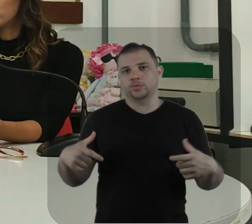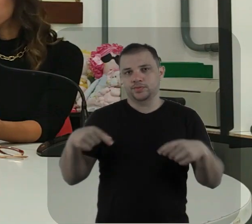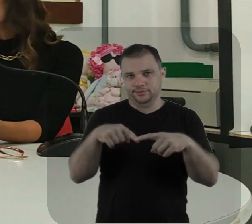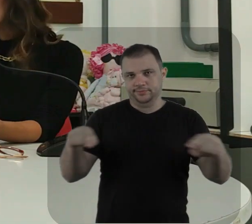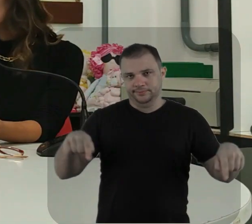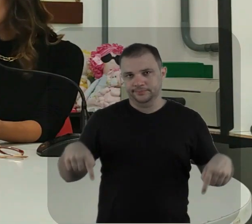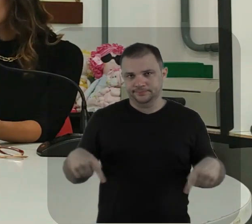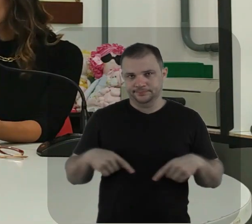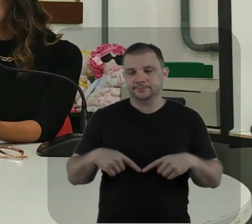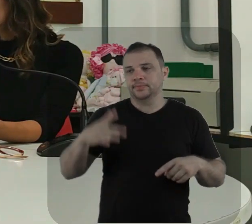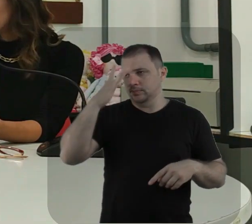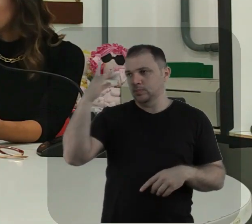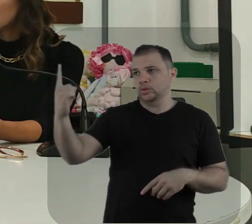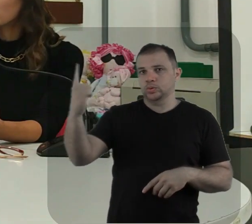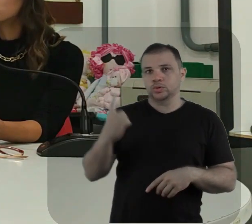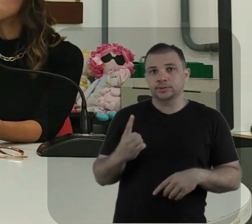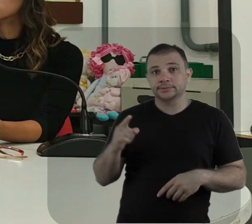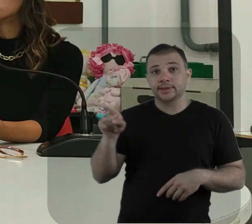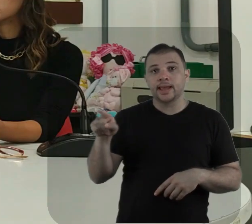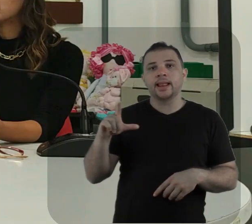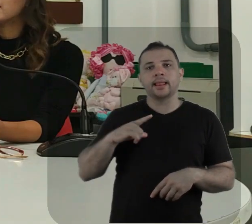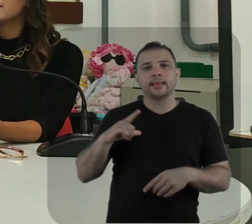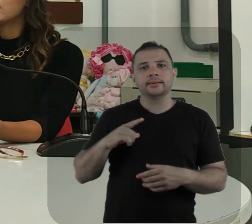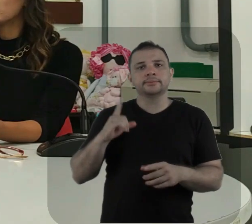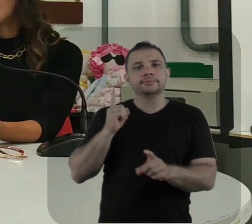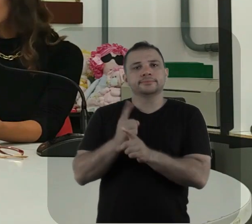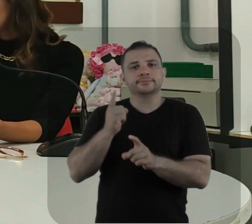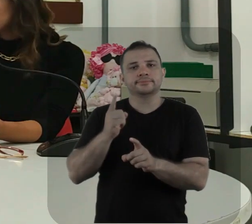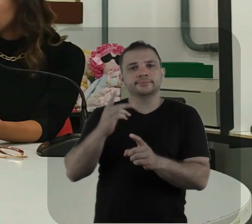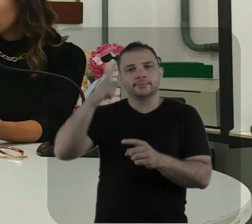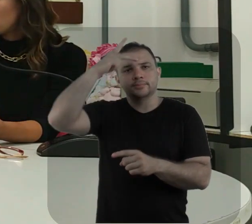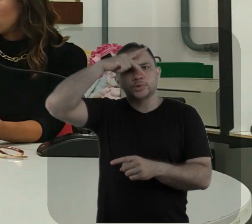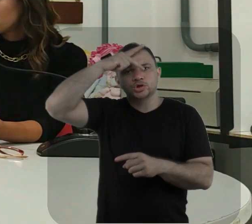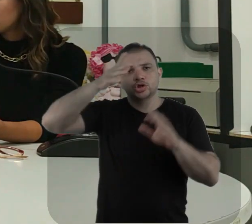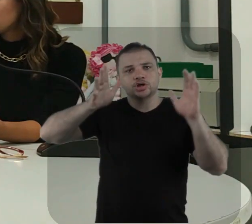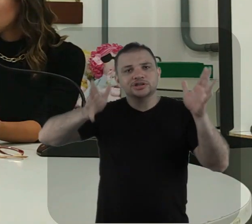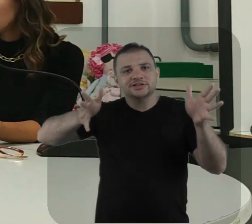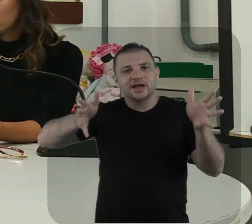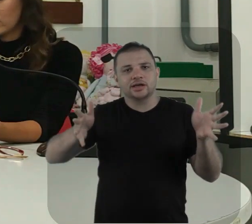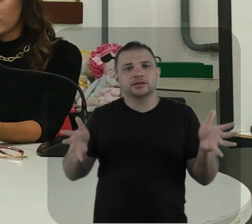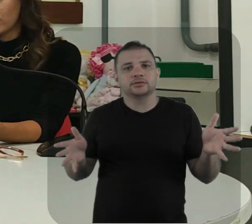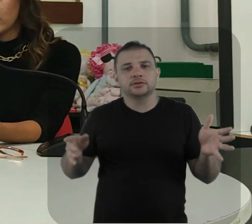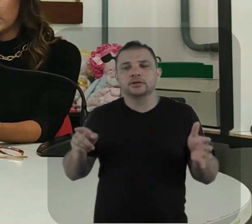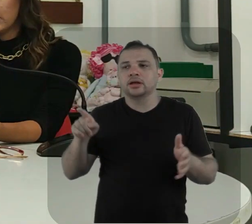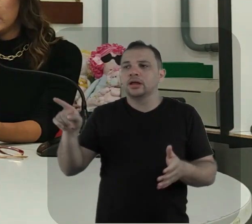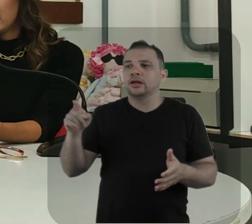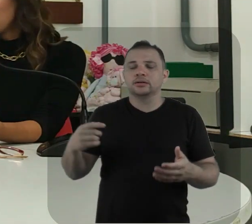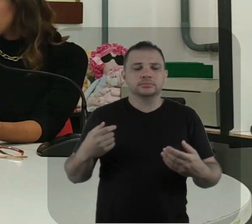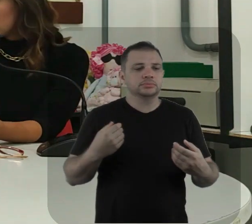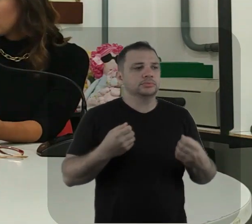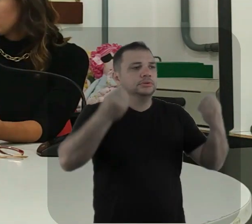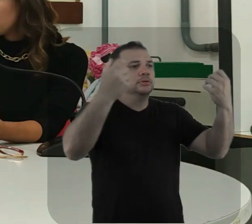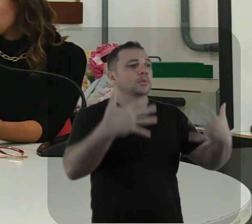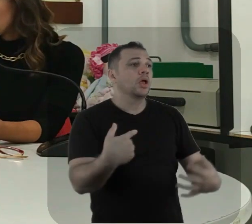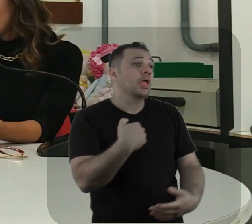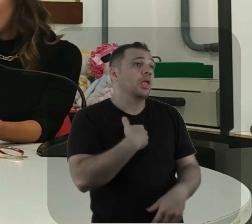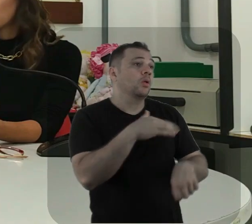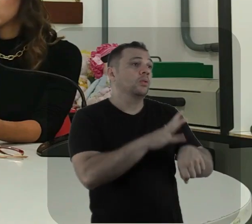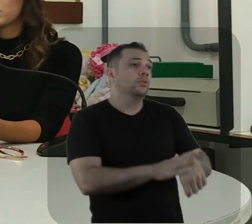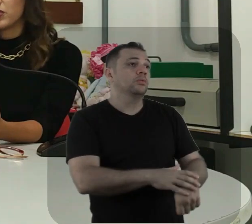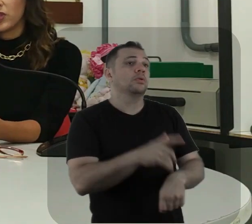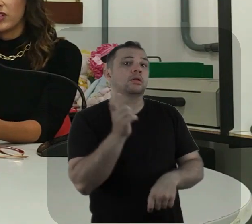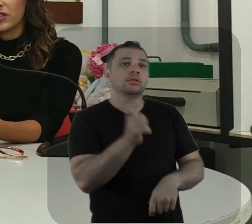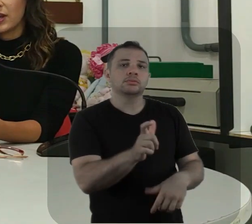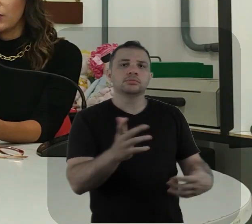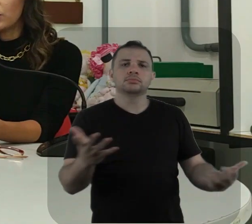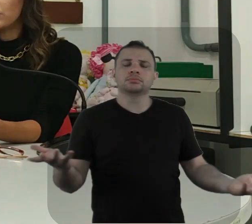já com um CID, né, com um diagnóstico, e se colocam dessa forma, através do diagnóstico. E cabe a nós,